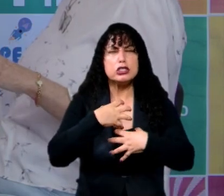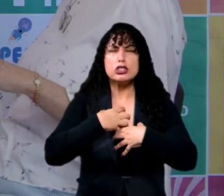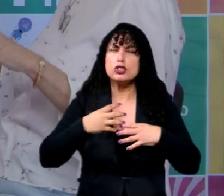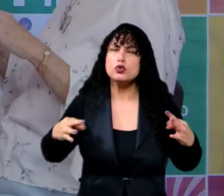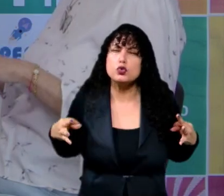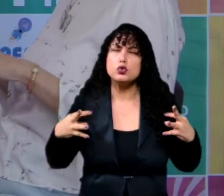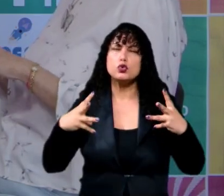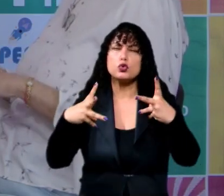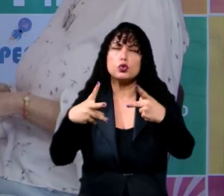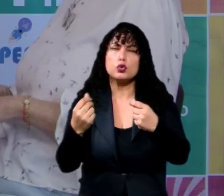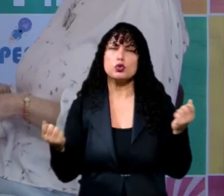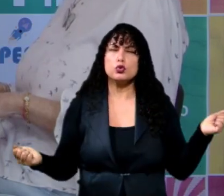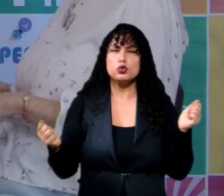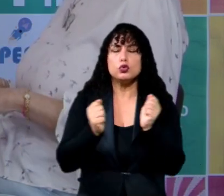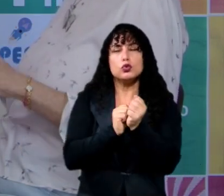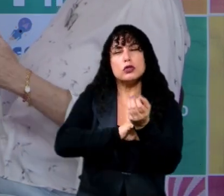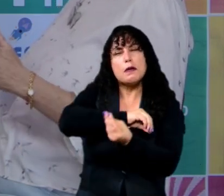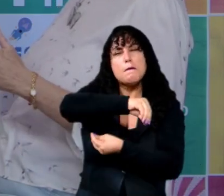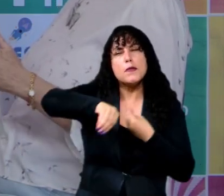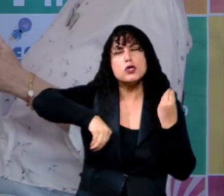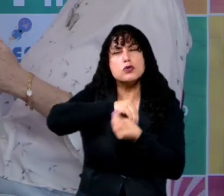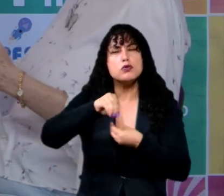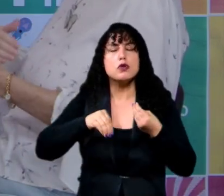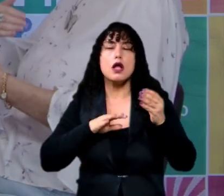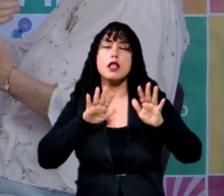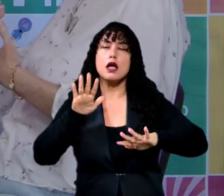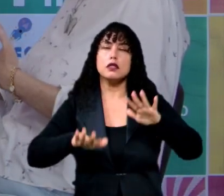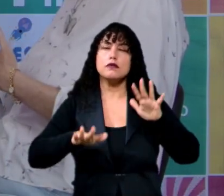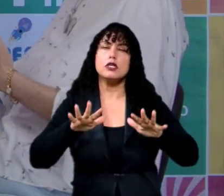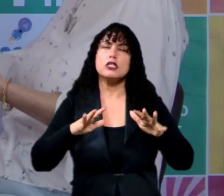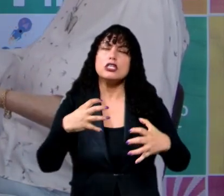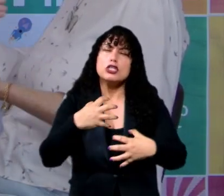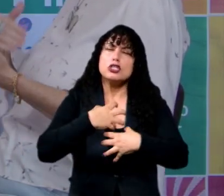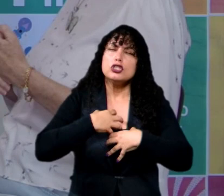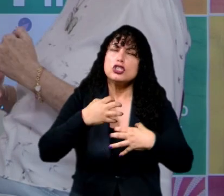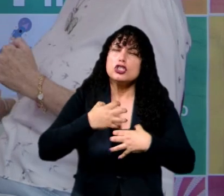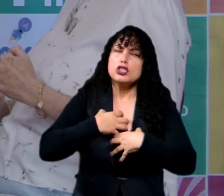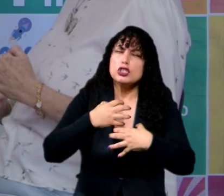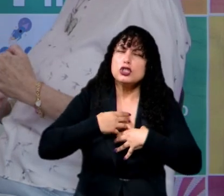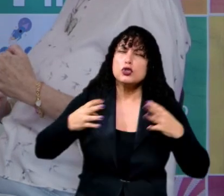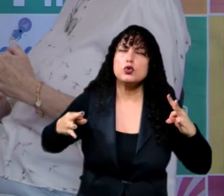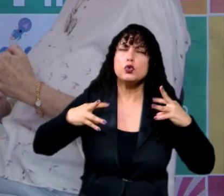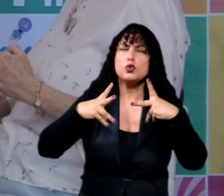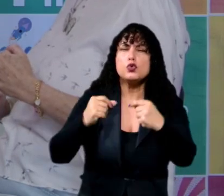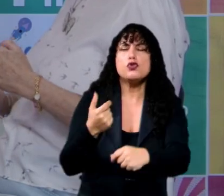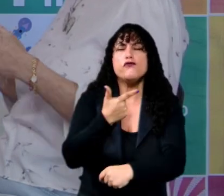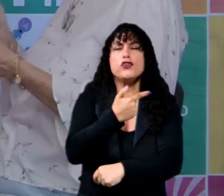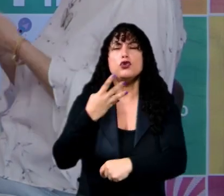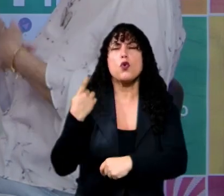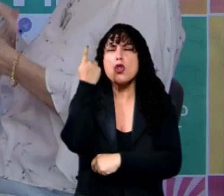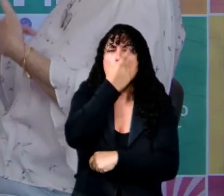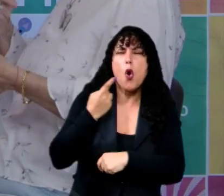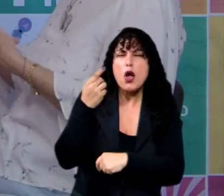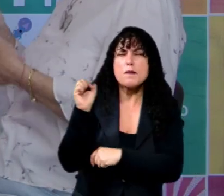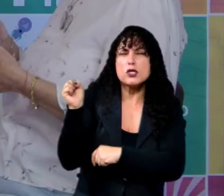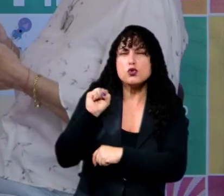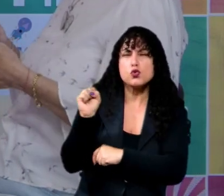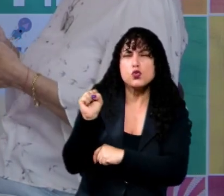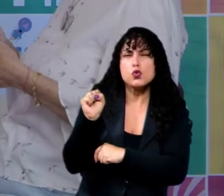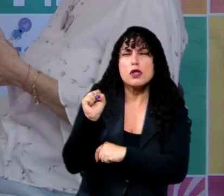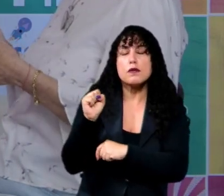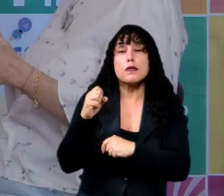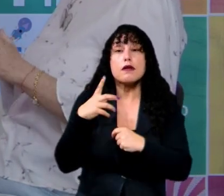tudo, junto e misturado. E, às vezes, a gente sente tudo 24 horas por segundo. Tamanha